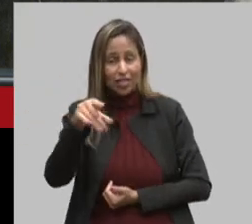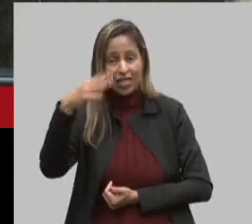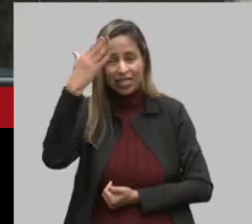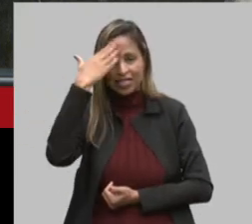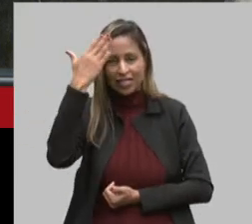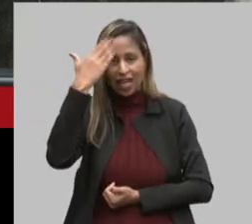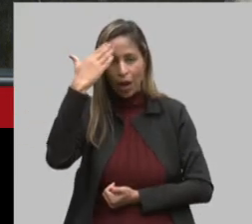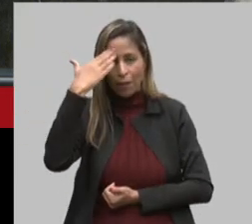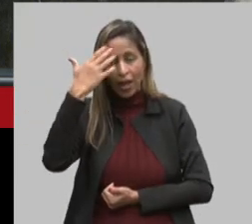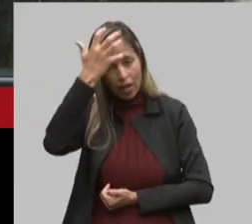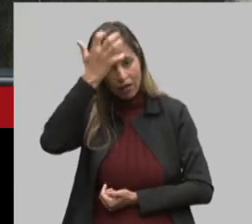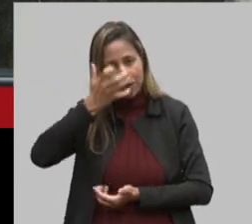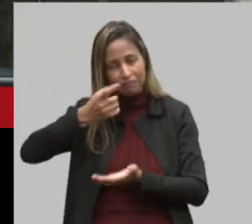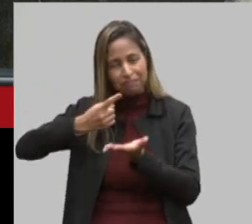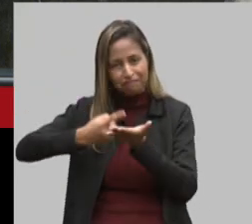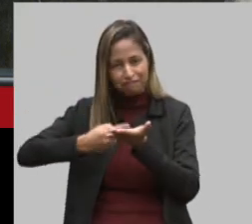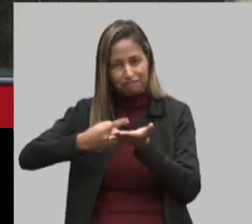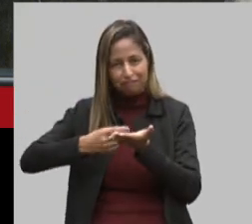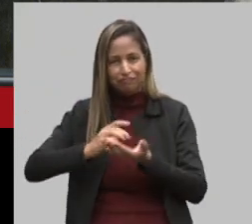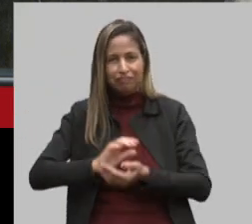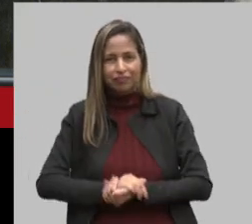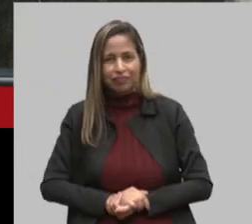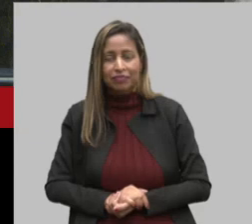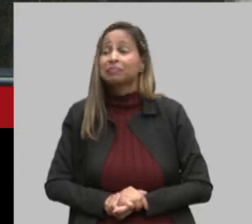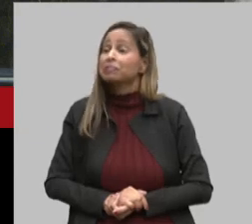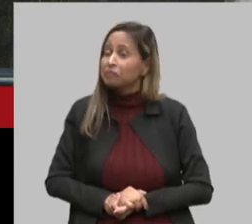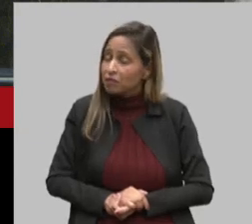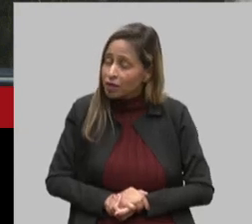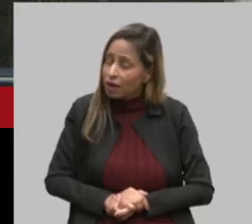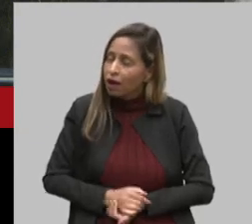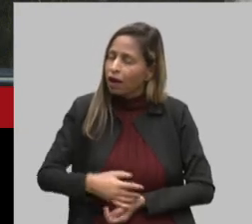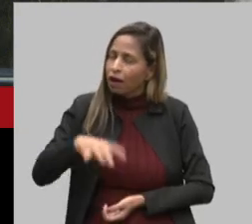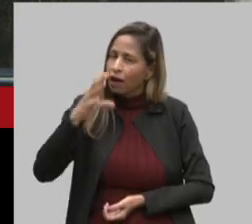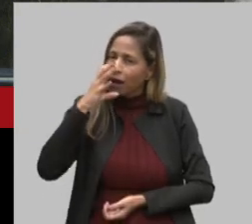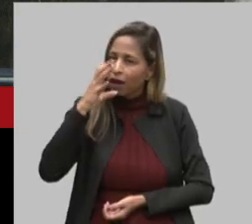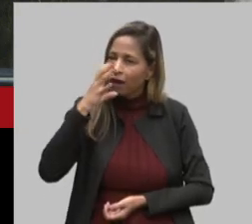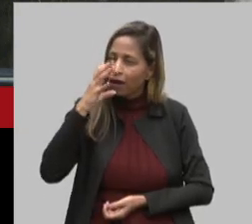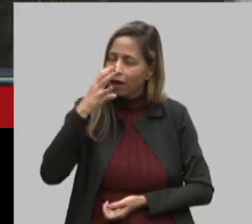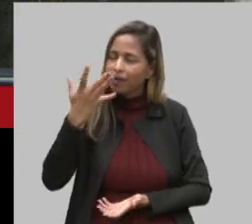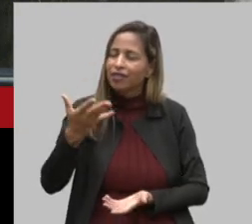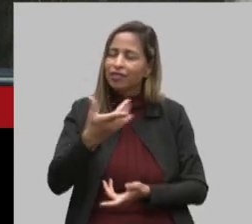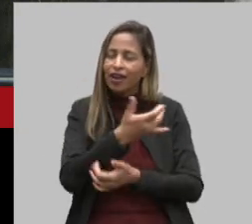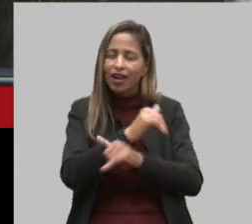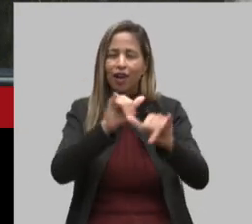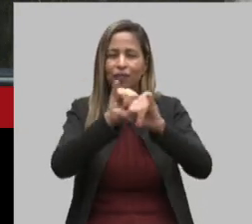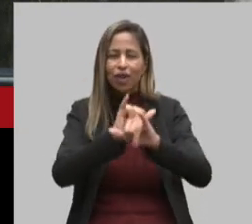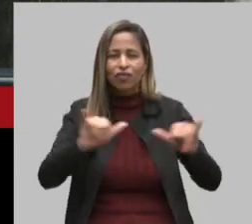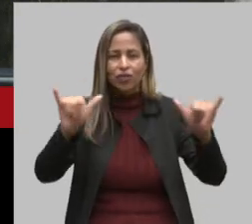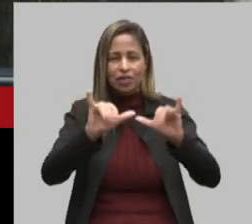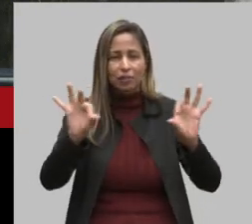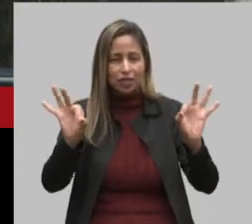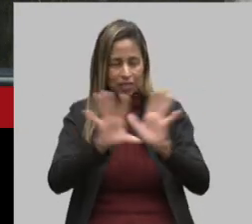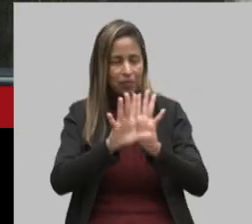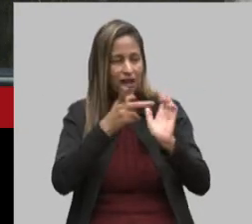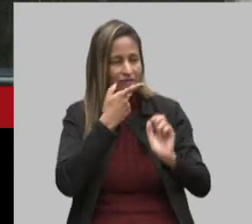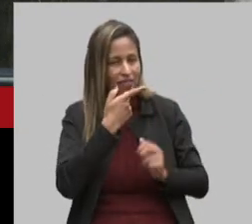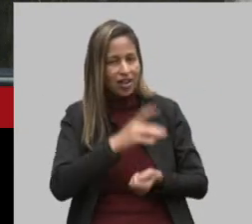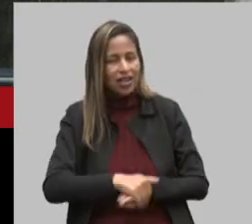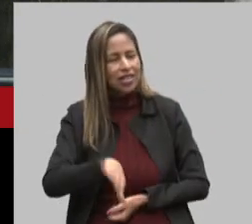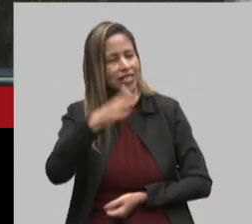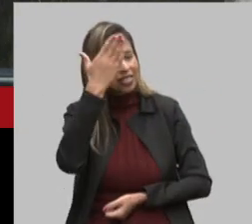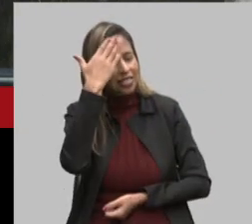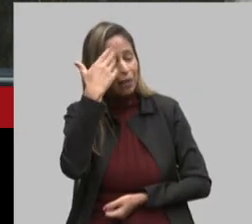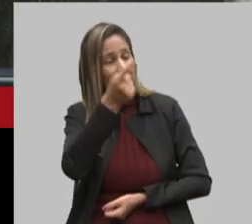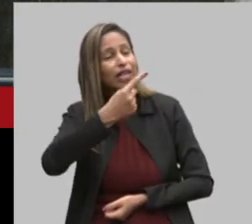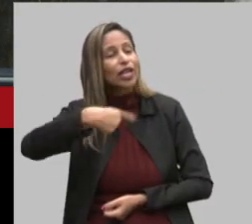estão levando a sério e isso admirou a mim eu preciso de falar isso para todos nós para concluir a minha fala saber que se nós